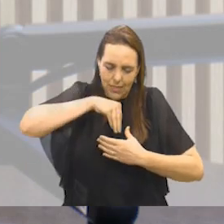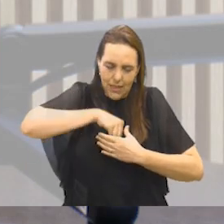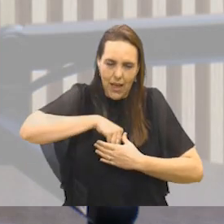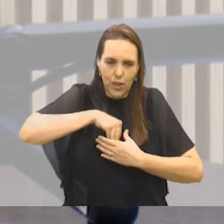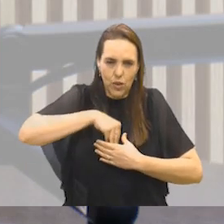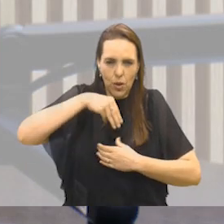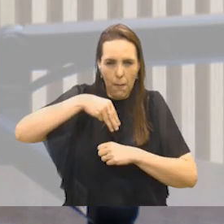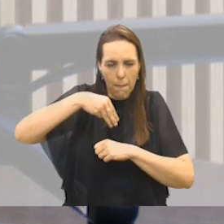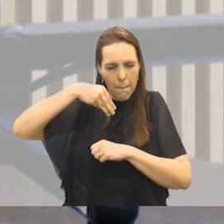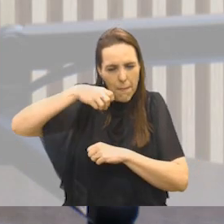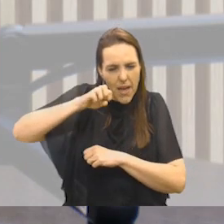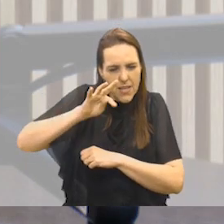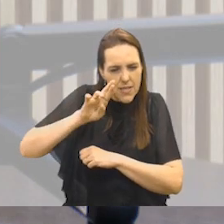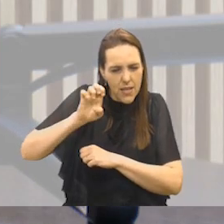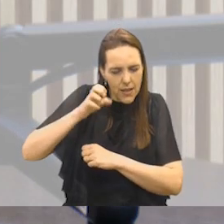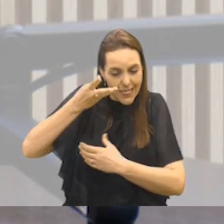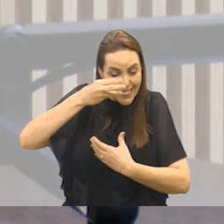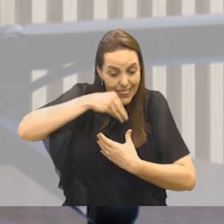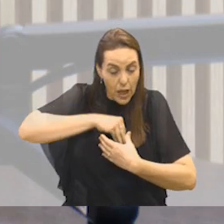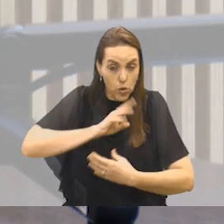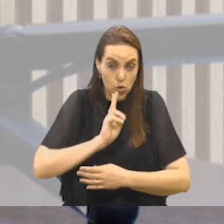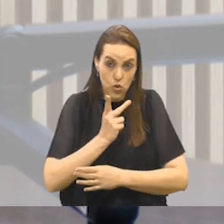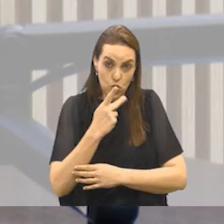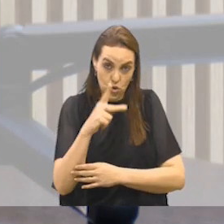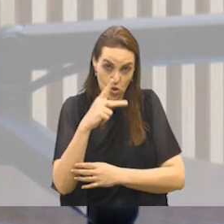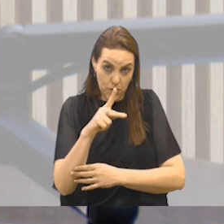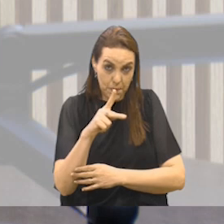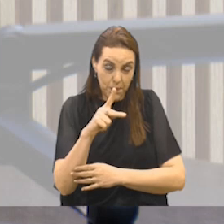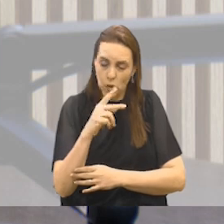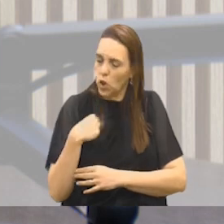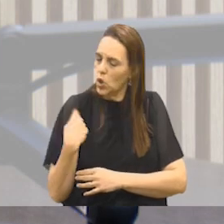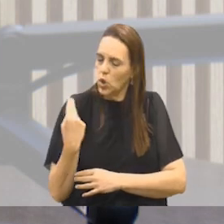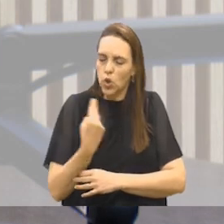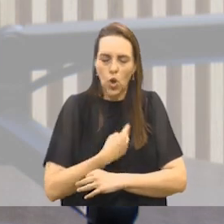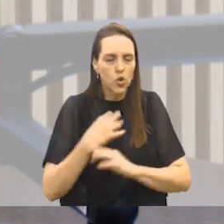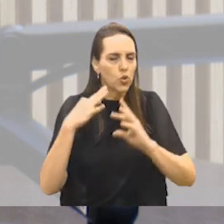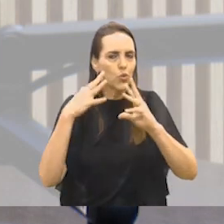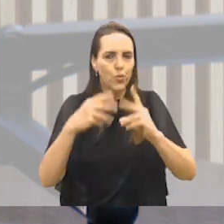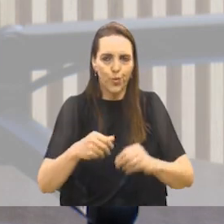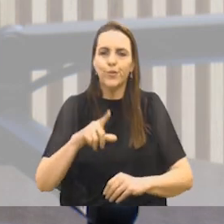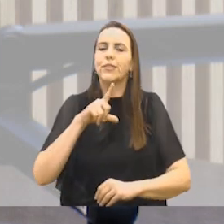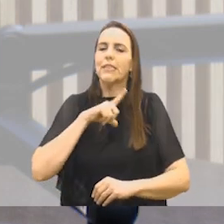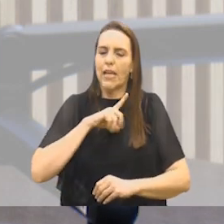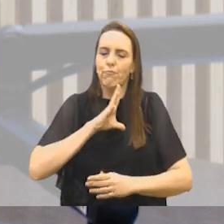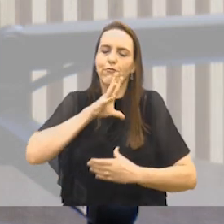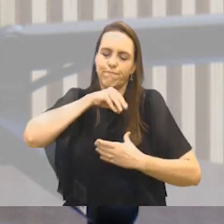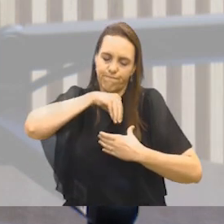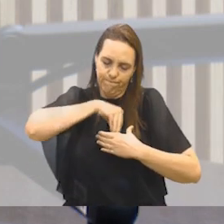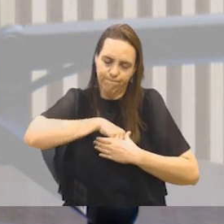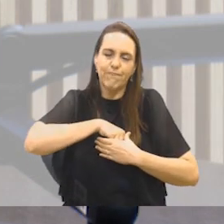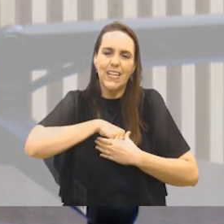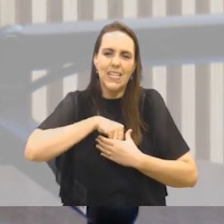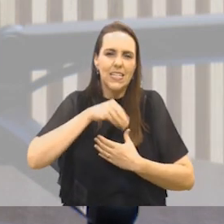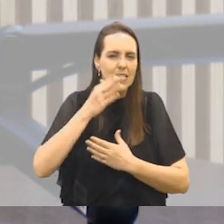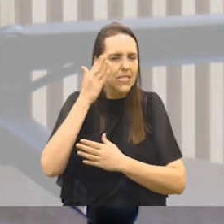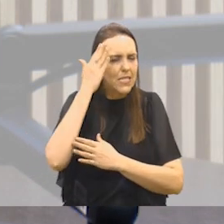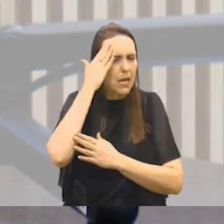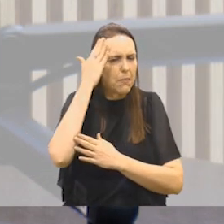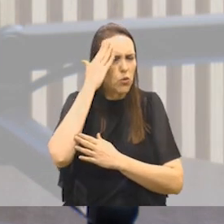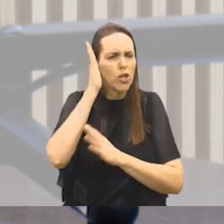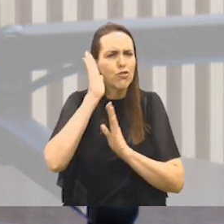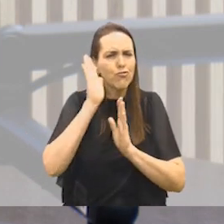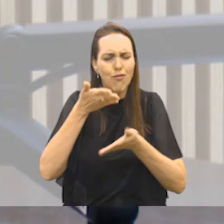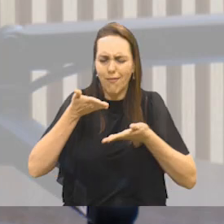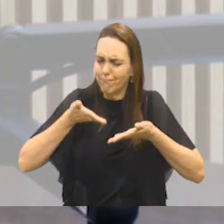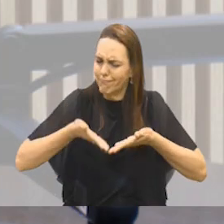teu mestre interno. Com aquele mestre que habita dentro de ti. E todos nós temos esse mestre interno. Todos nós temos